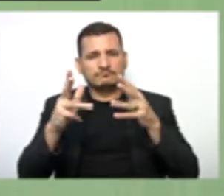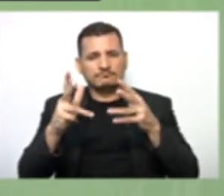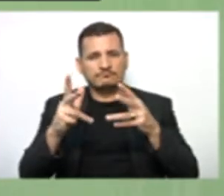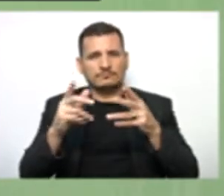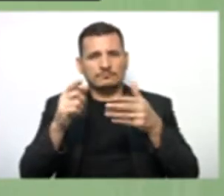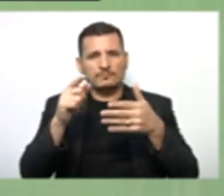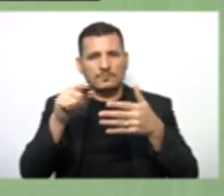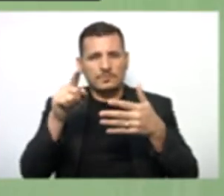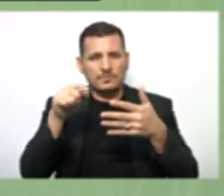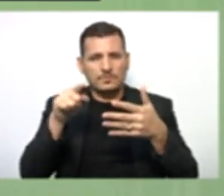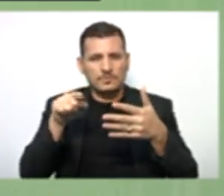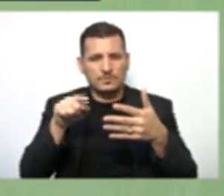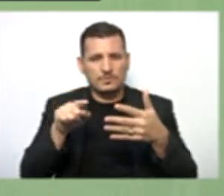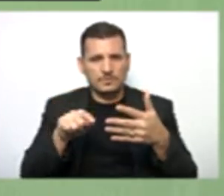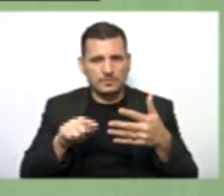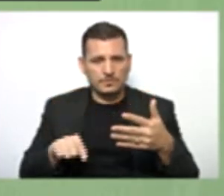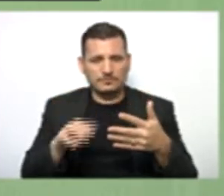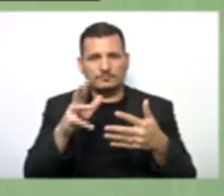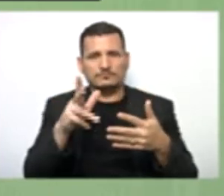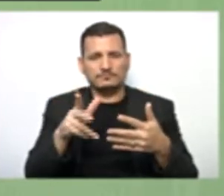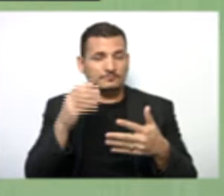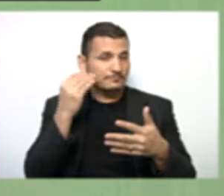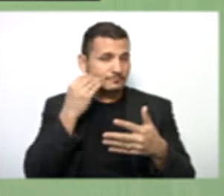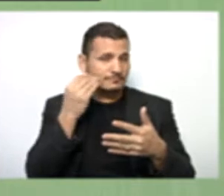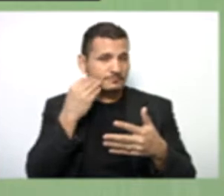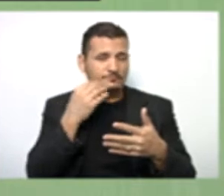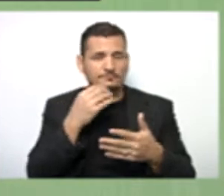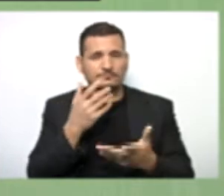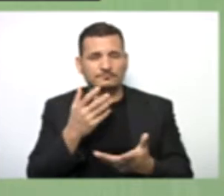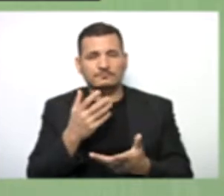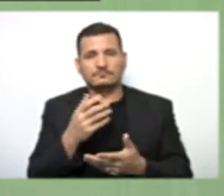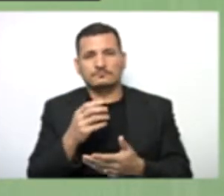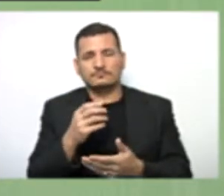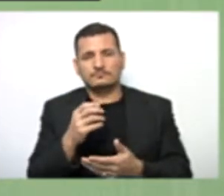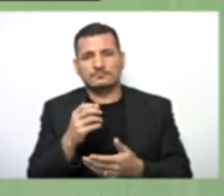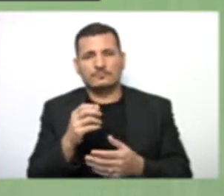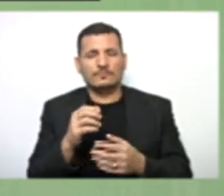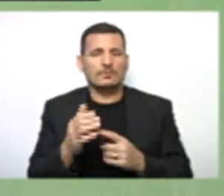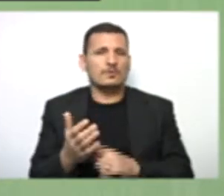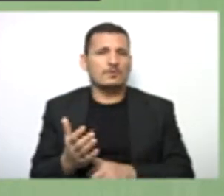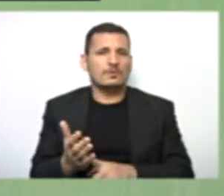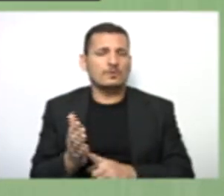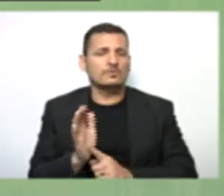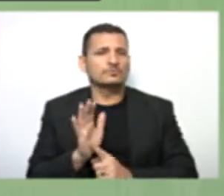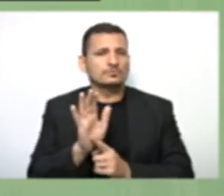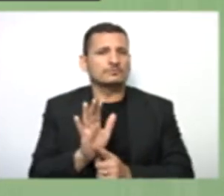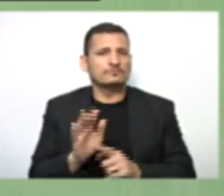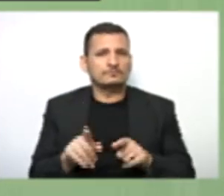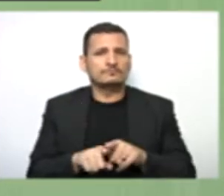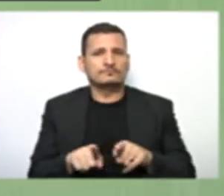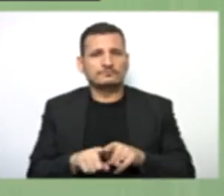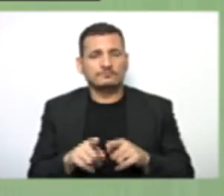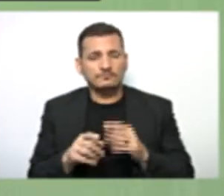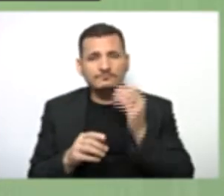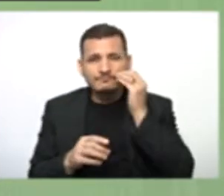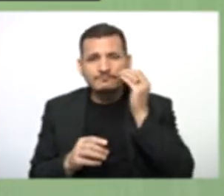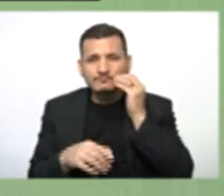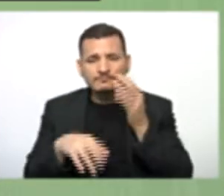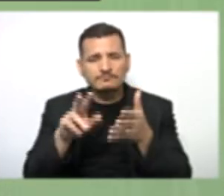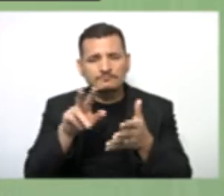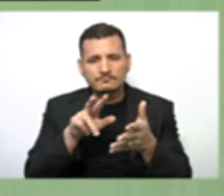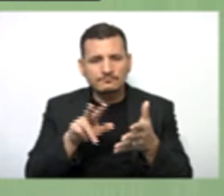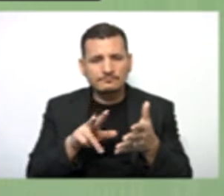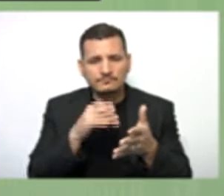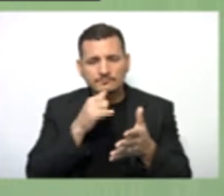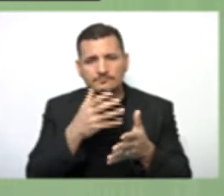correção pré-compilador, né, para verificar e até mesmo ajudando para verificar se a gente não deixou alguma coisa